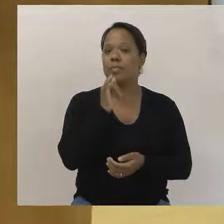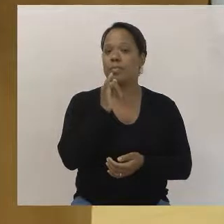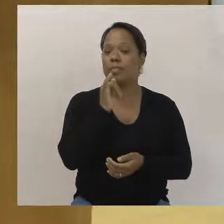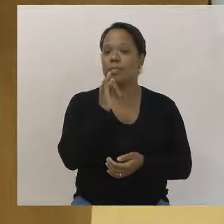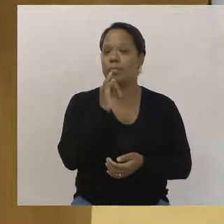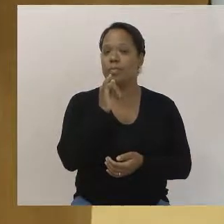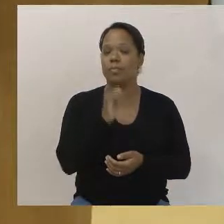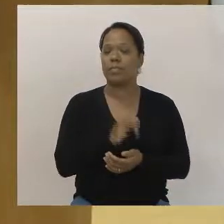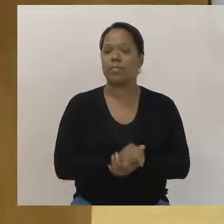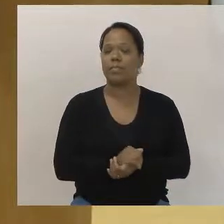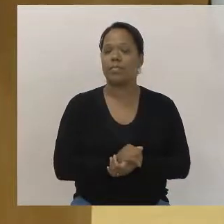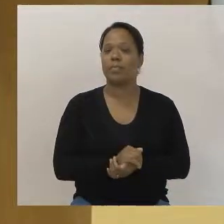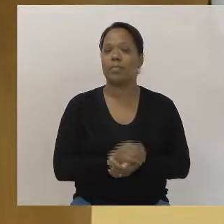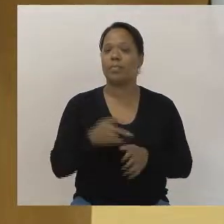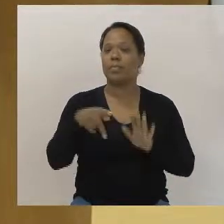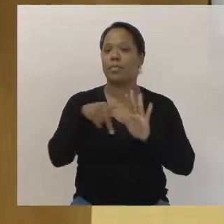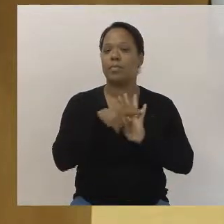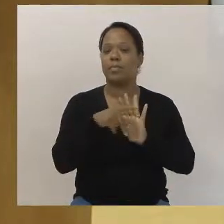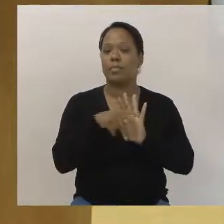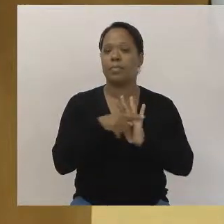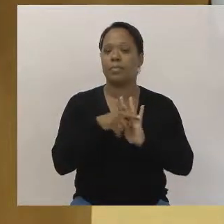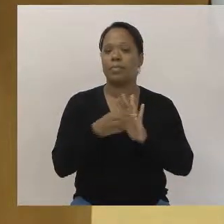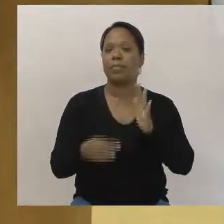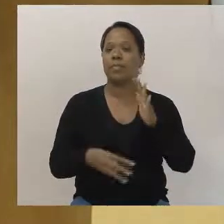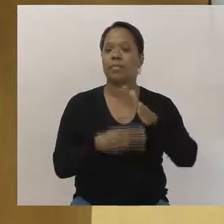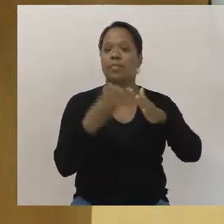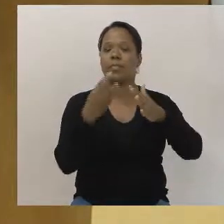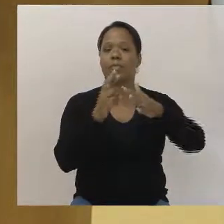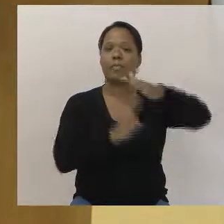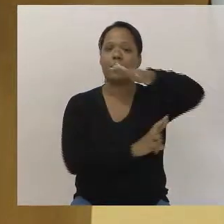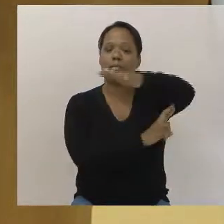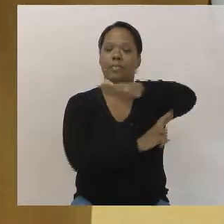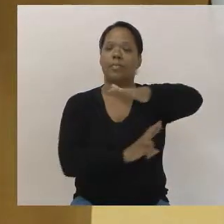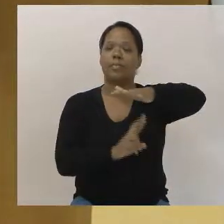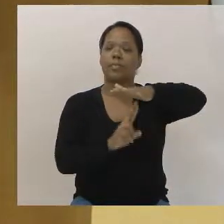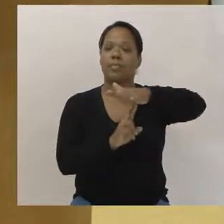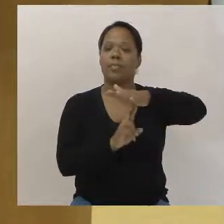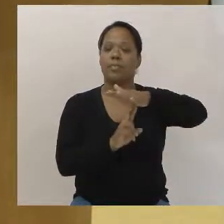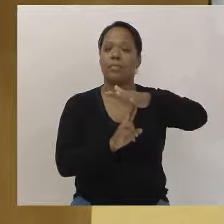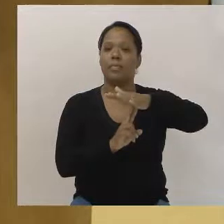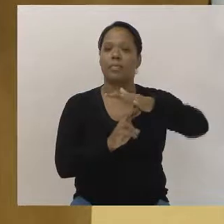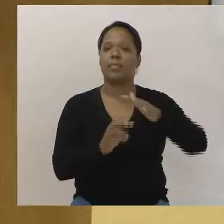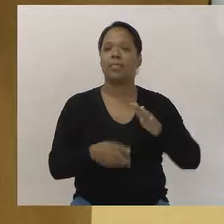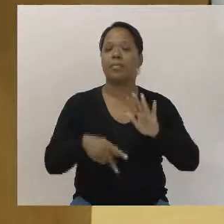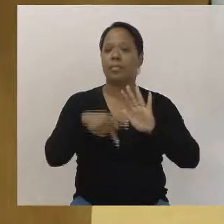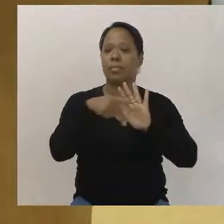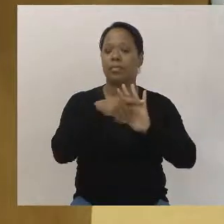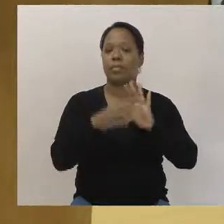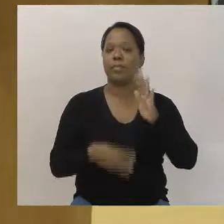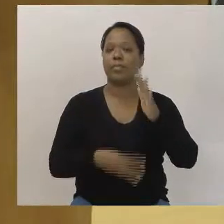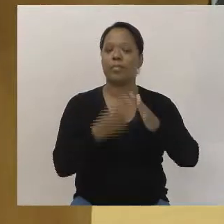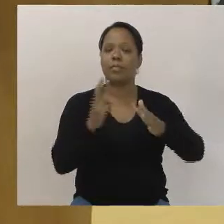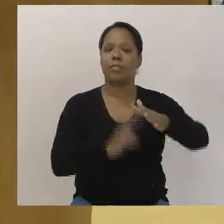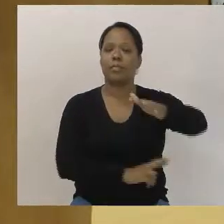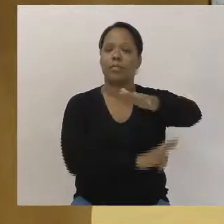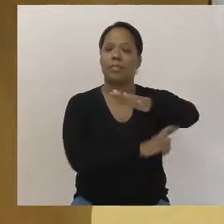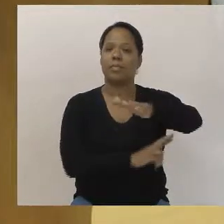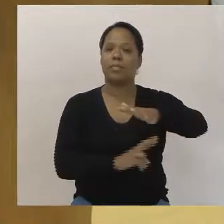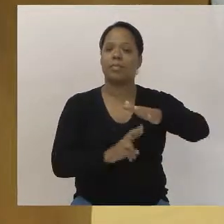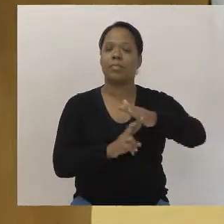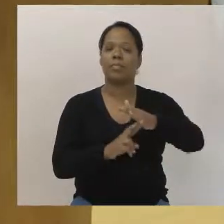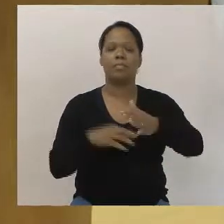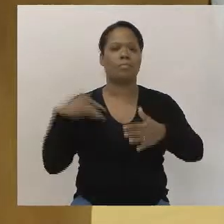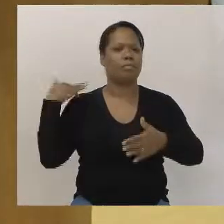aqui falou do projeto da terceira ponte se o projeto da terceira ponte ele vem